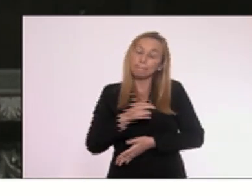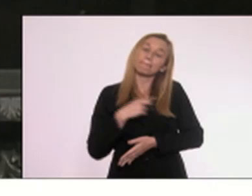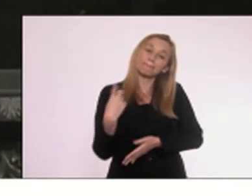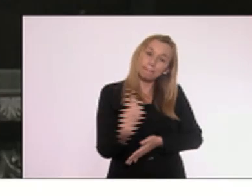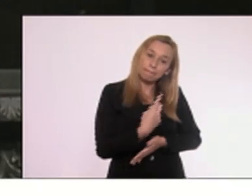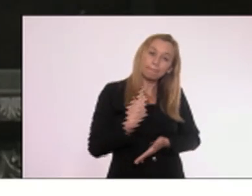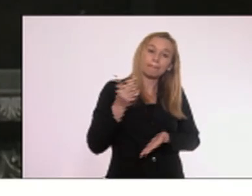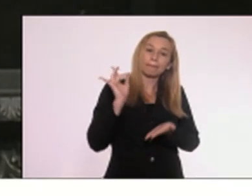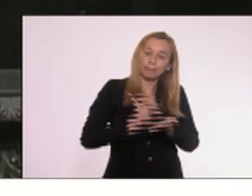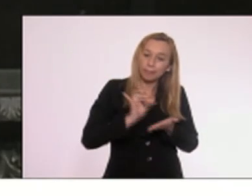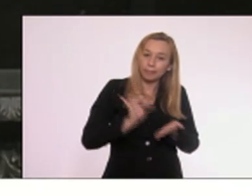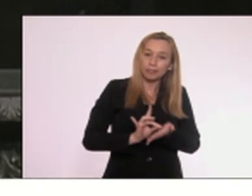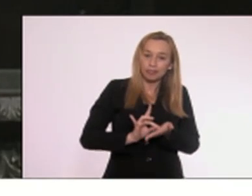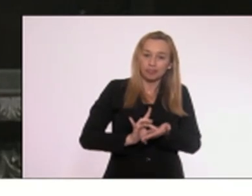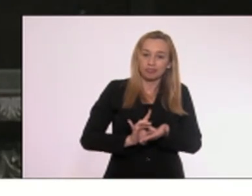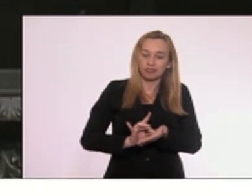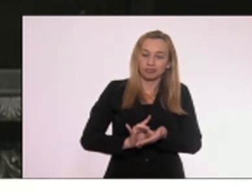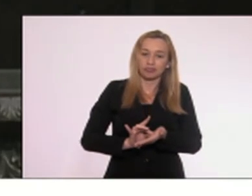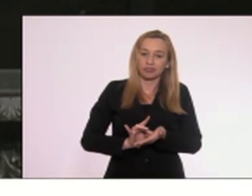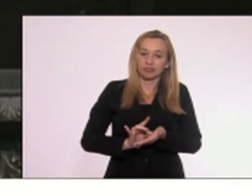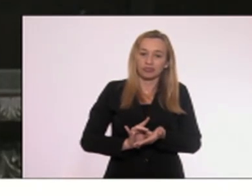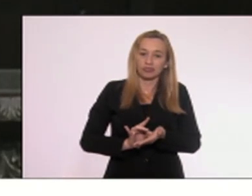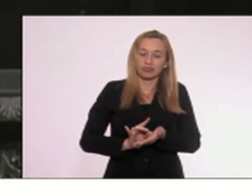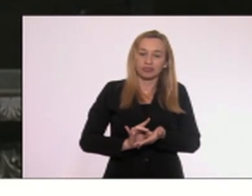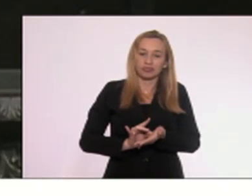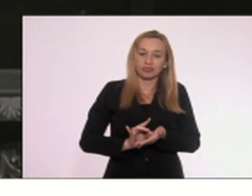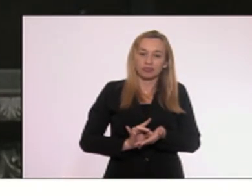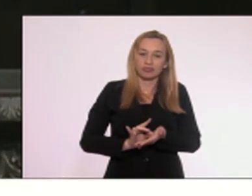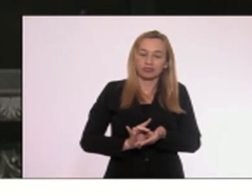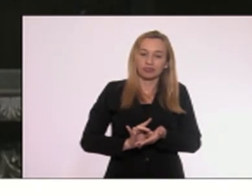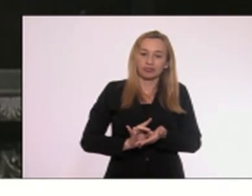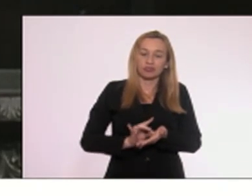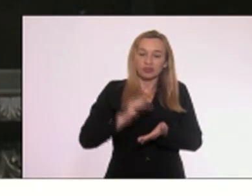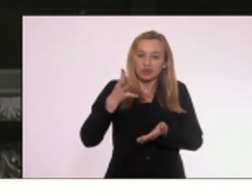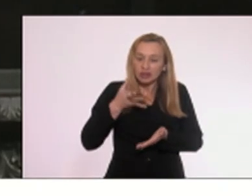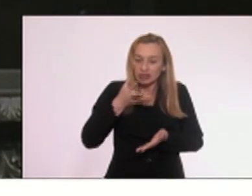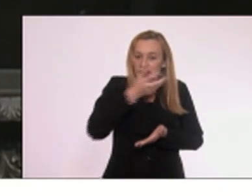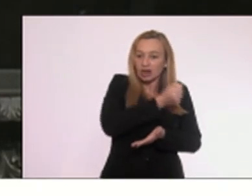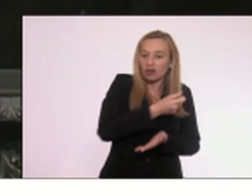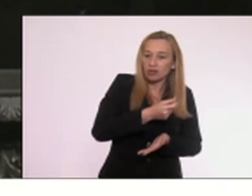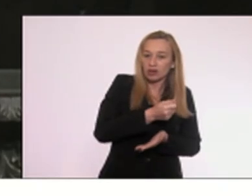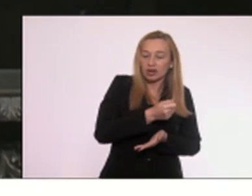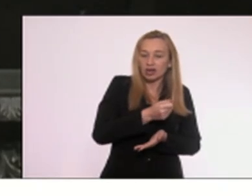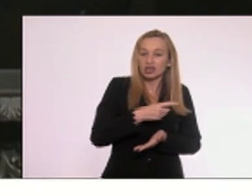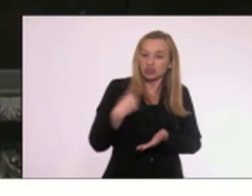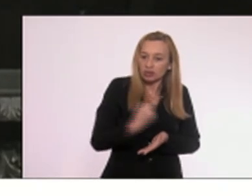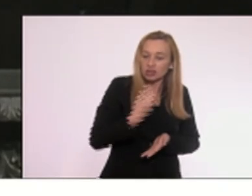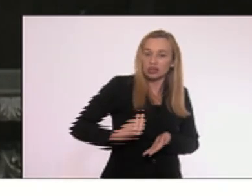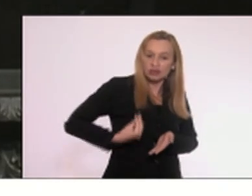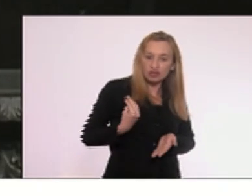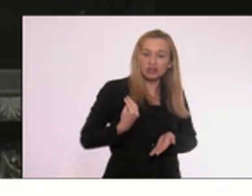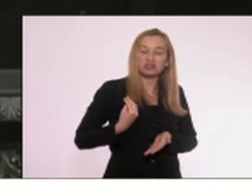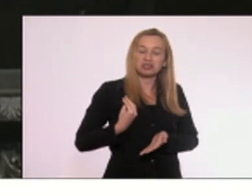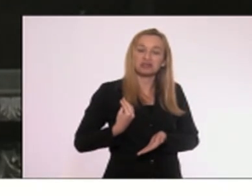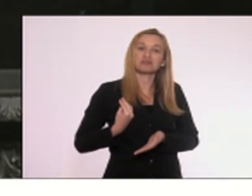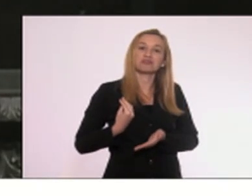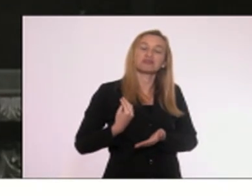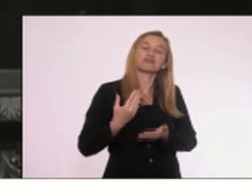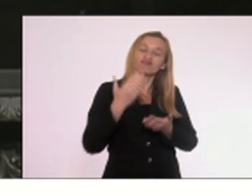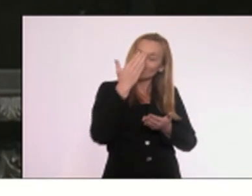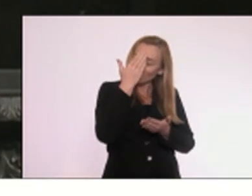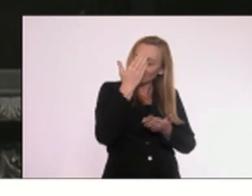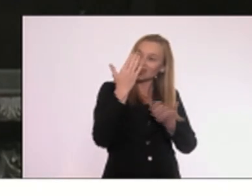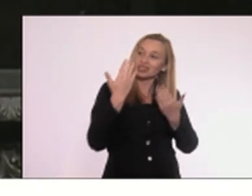nossos verdadeiros heróis, quem arrisca a vida para salvar as nossas vidas, e fica aqui toda a minha